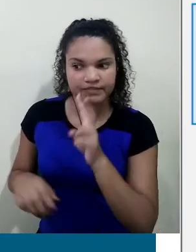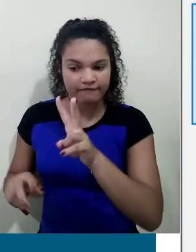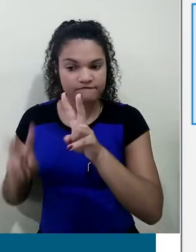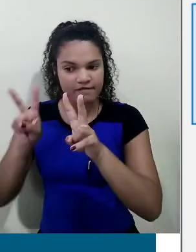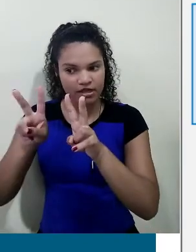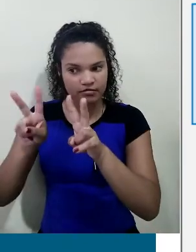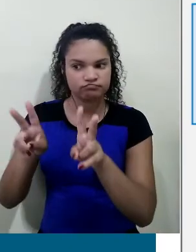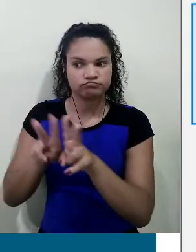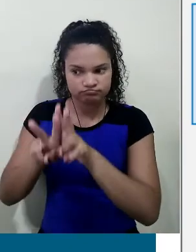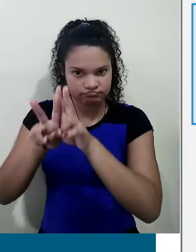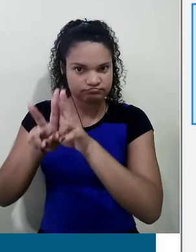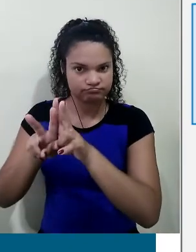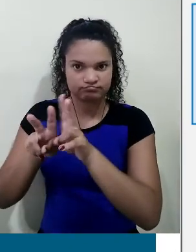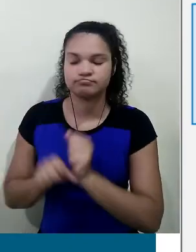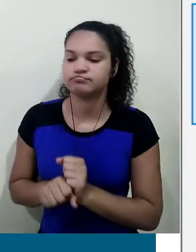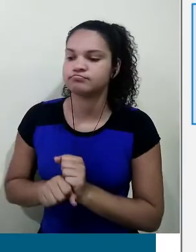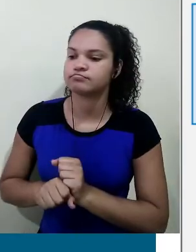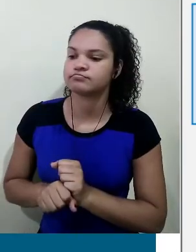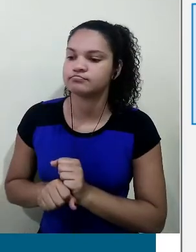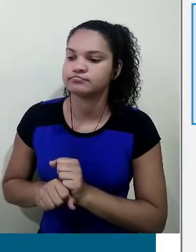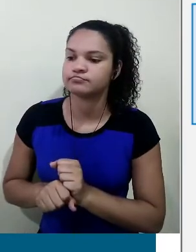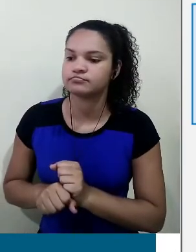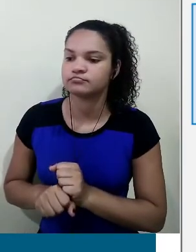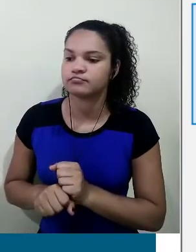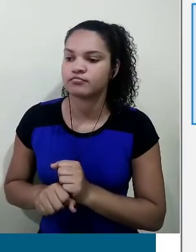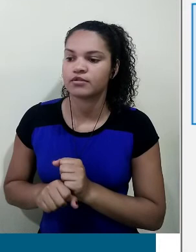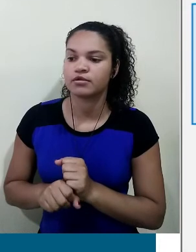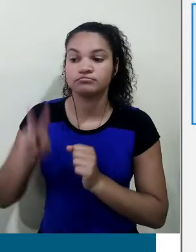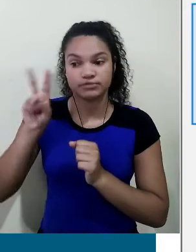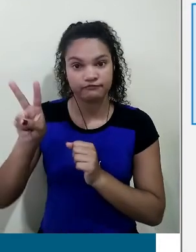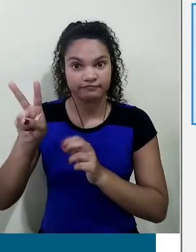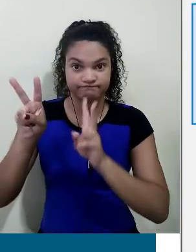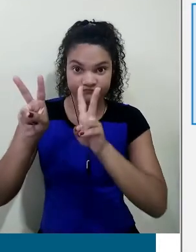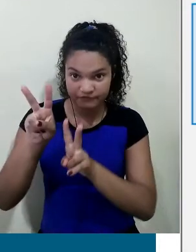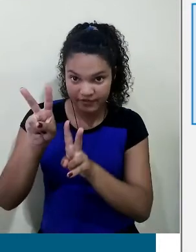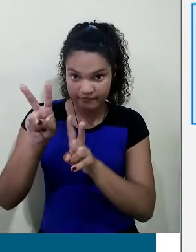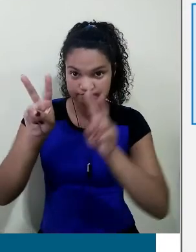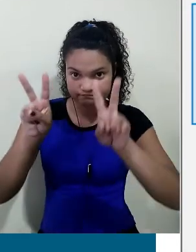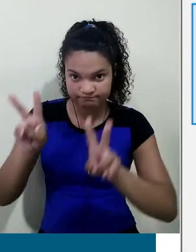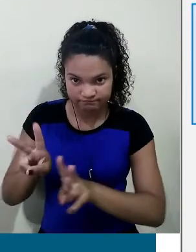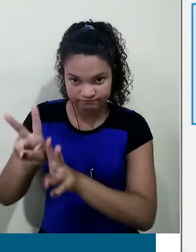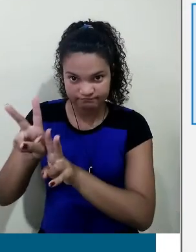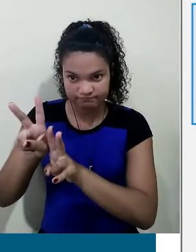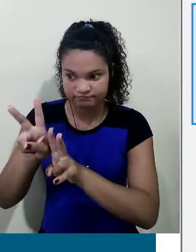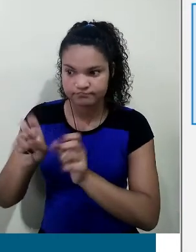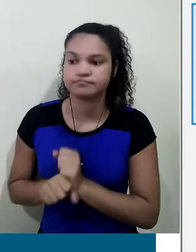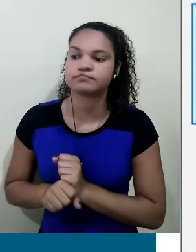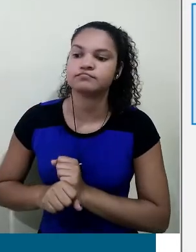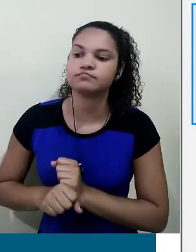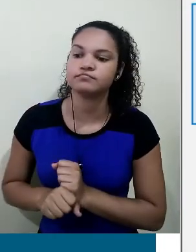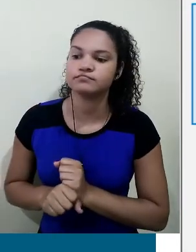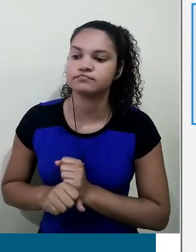gene Vzão com esse gene Vzão, formando o genótipo Vzão-Vzão, esse gene Vzão com esse gene Vzinho, formando o